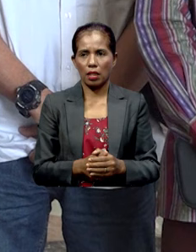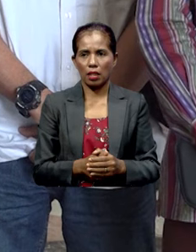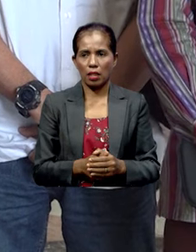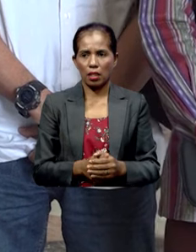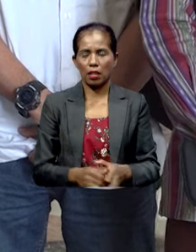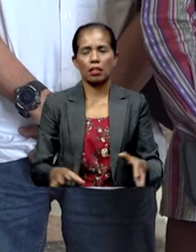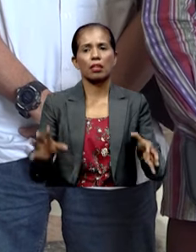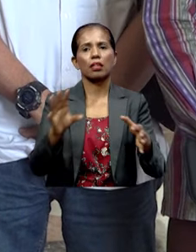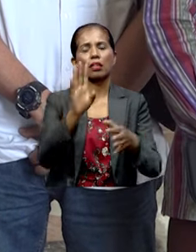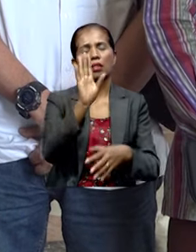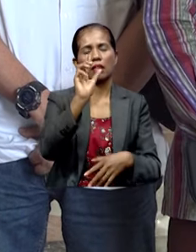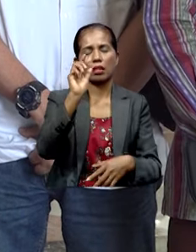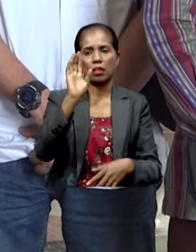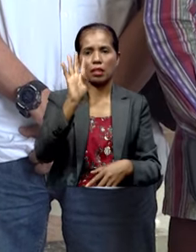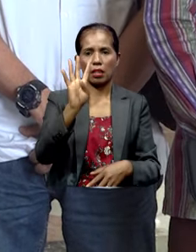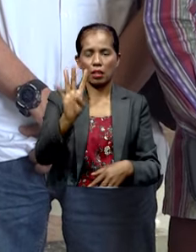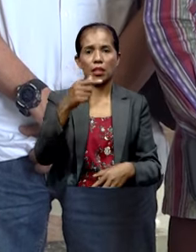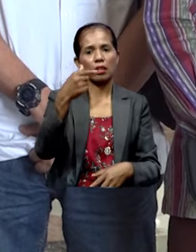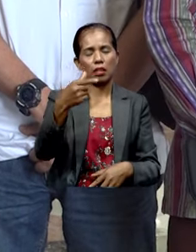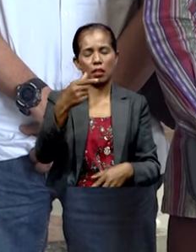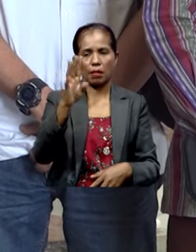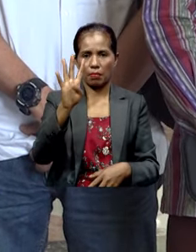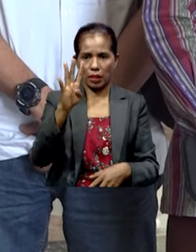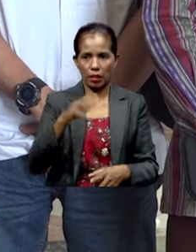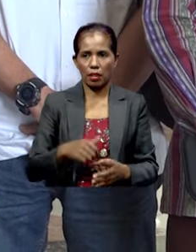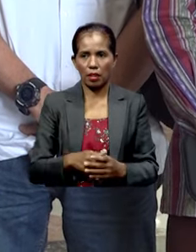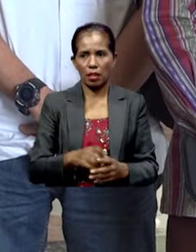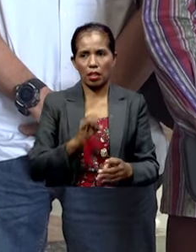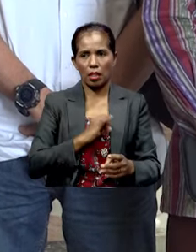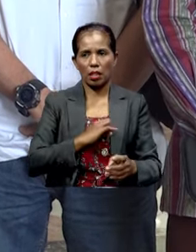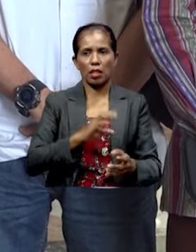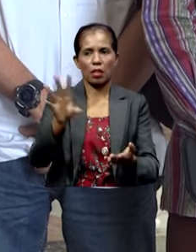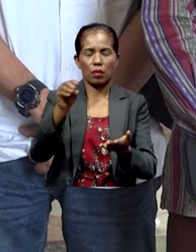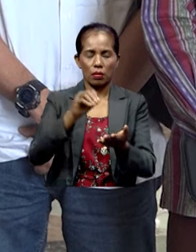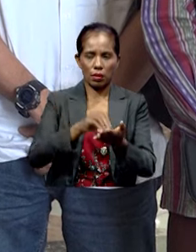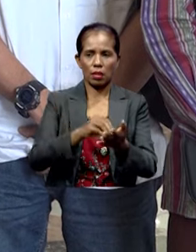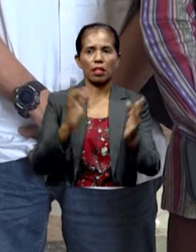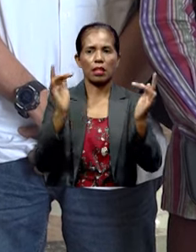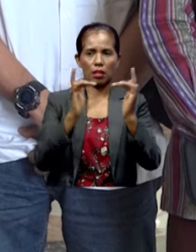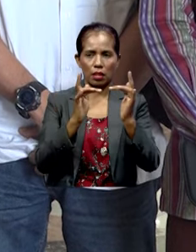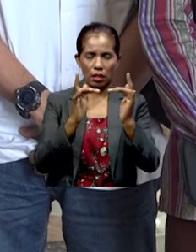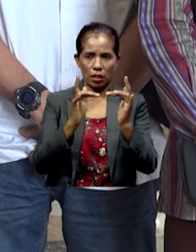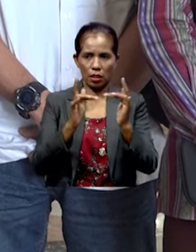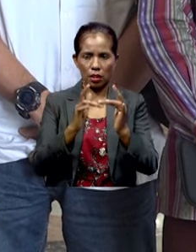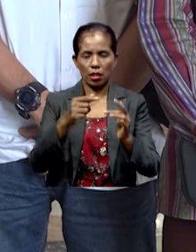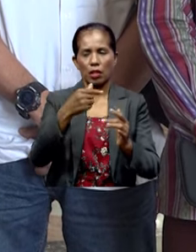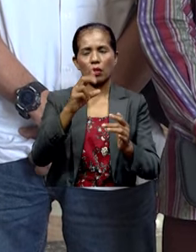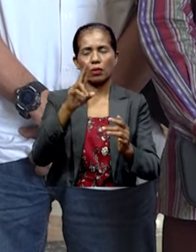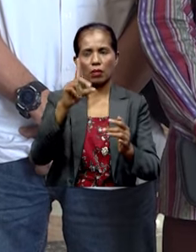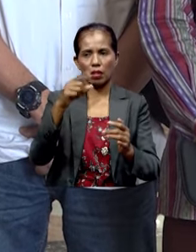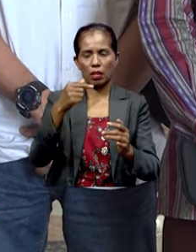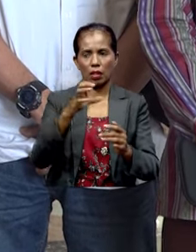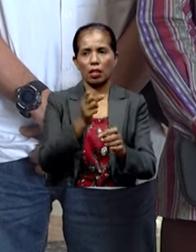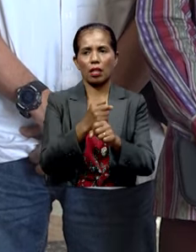hat, né? Ao da Lavara, halo download internet, e Google, ou